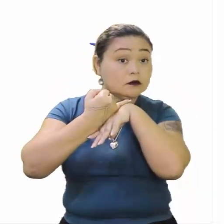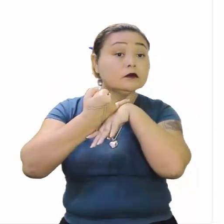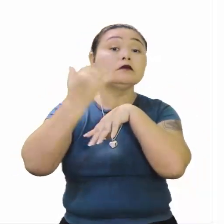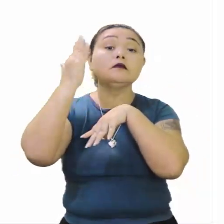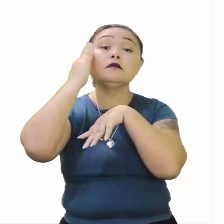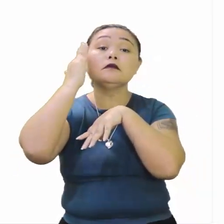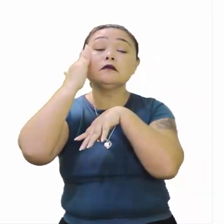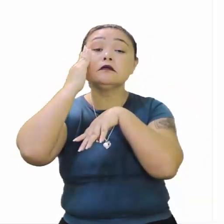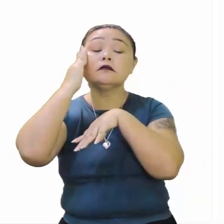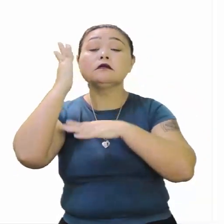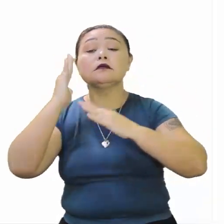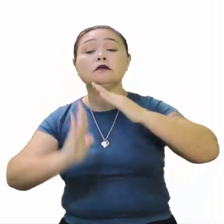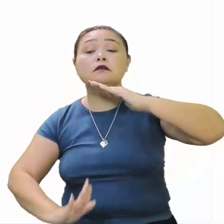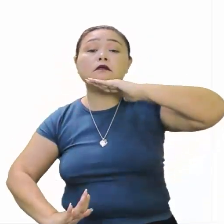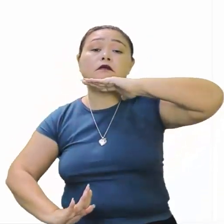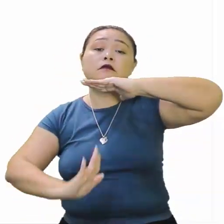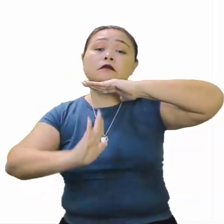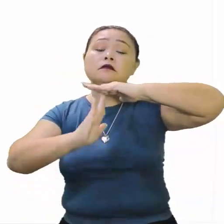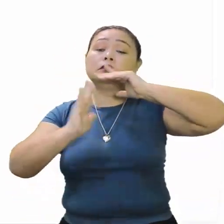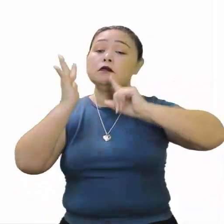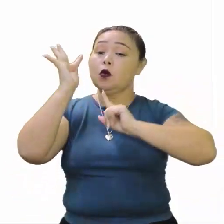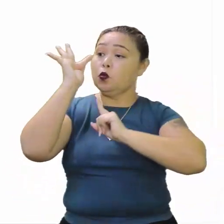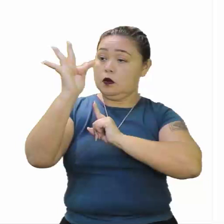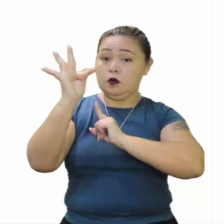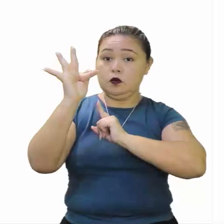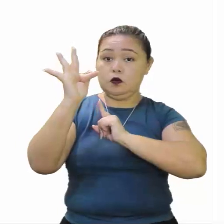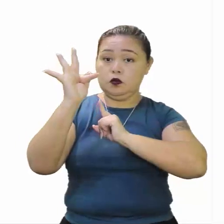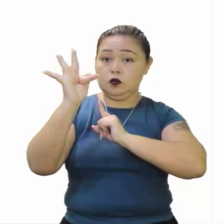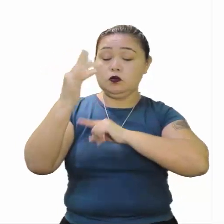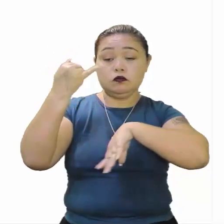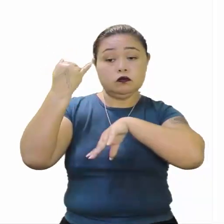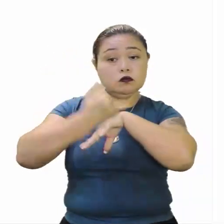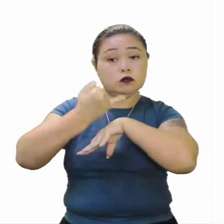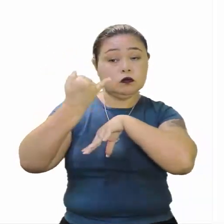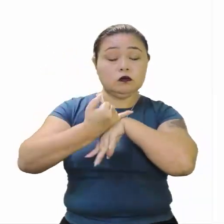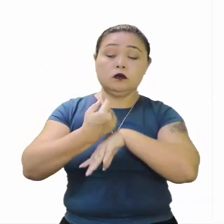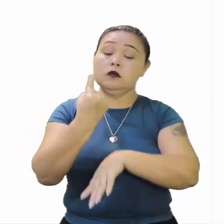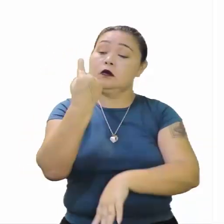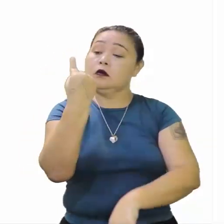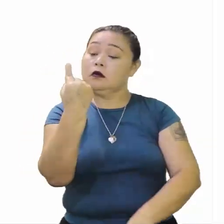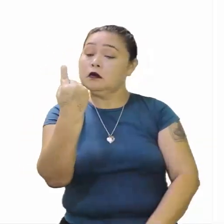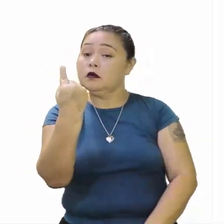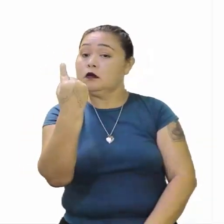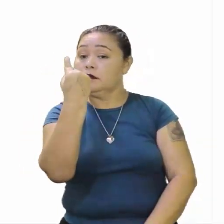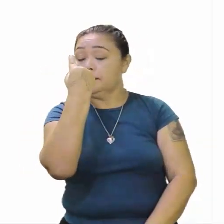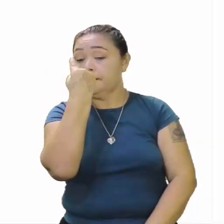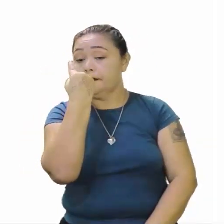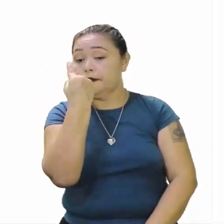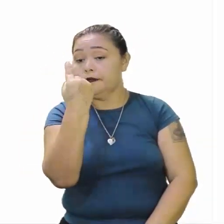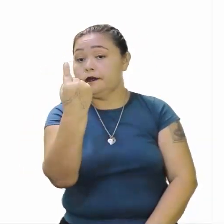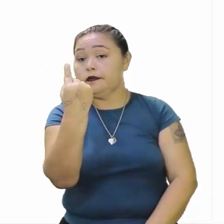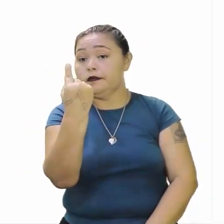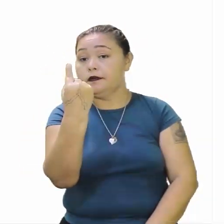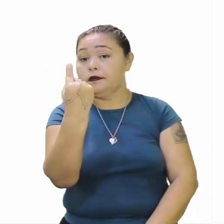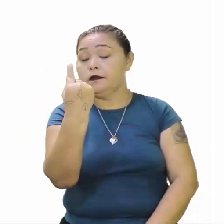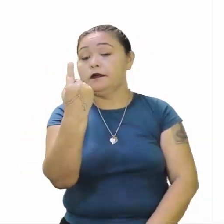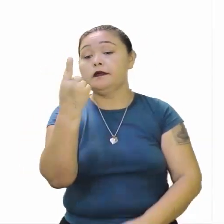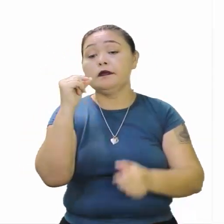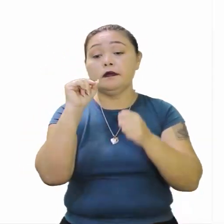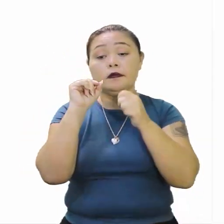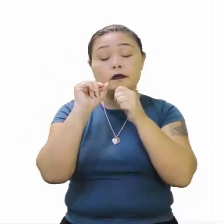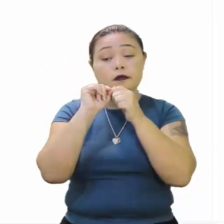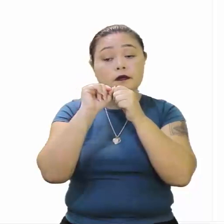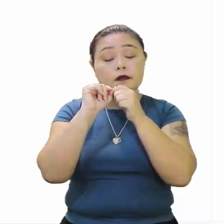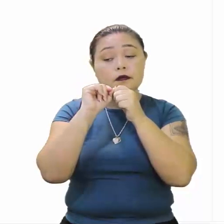Sabendo que o ponto de fusão do ferro, olha aí, que ele sai do sólido para